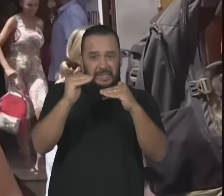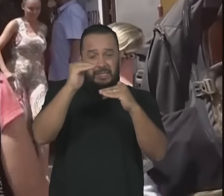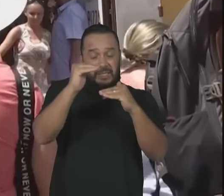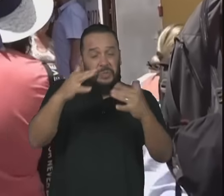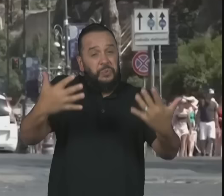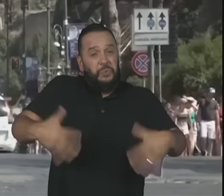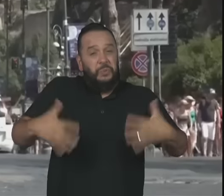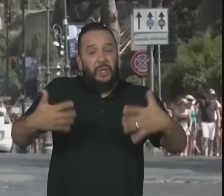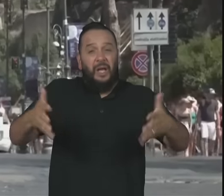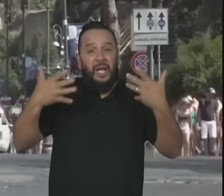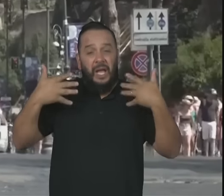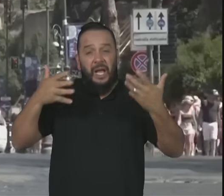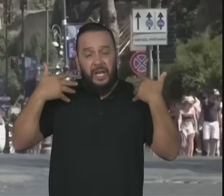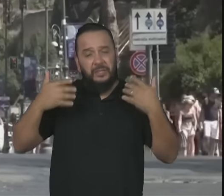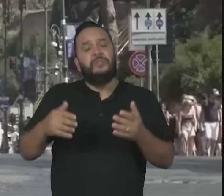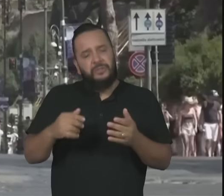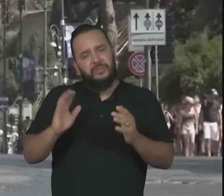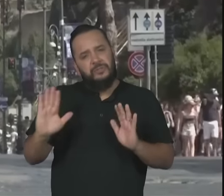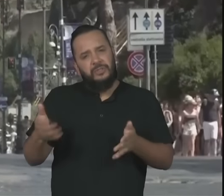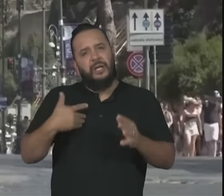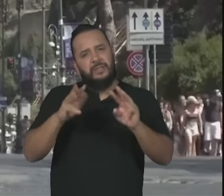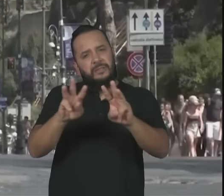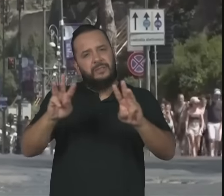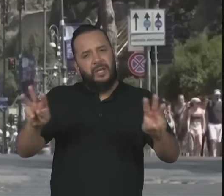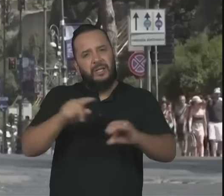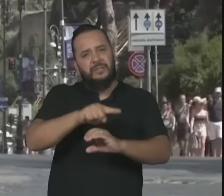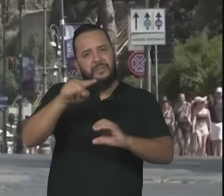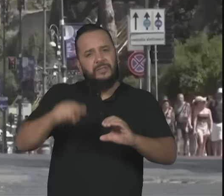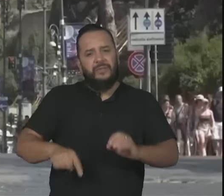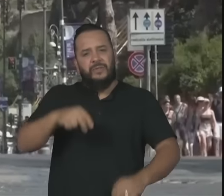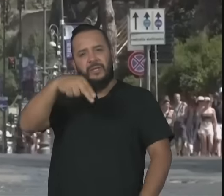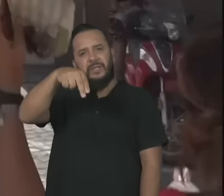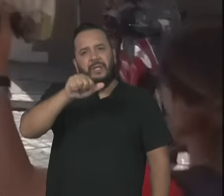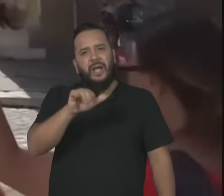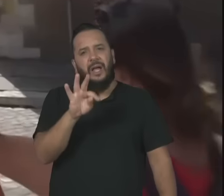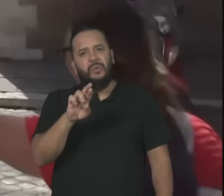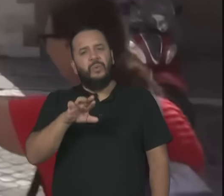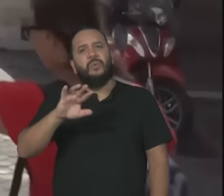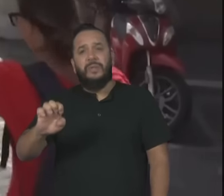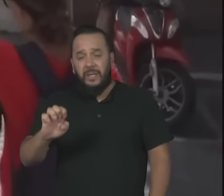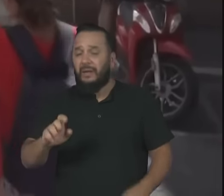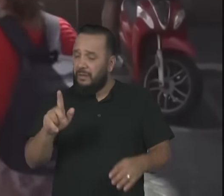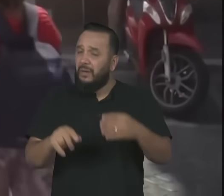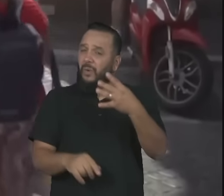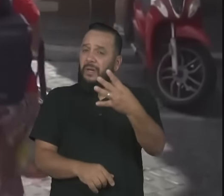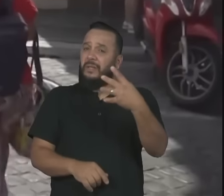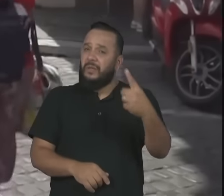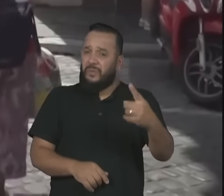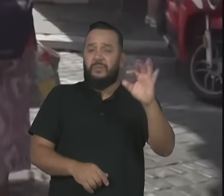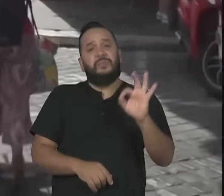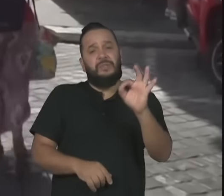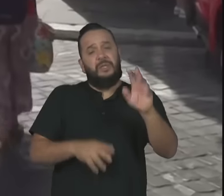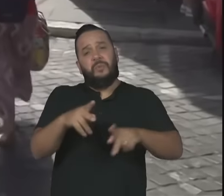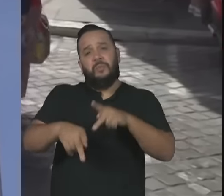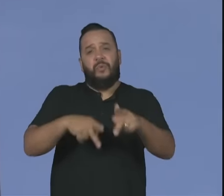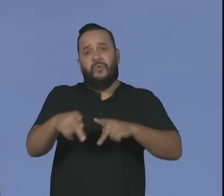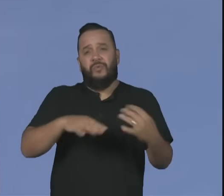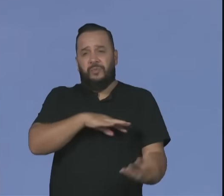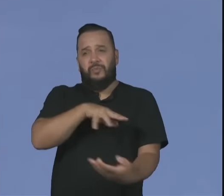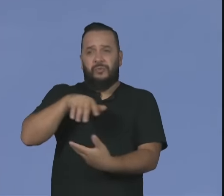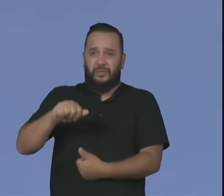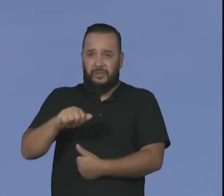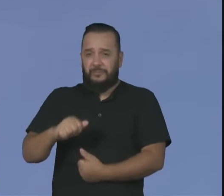estudo publicado na revista científica Nature. O número representa 41% da população mundial.